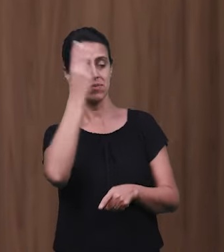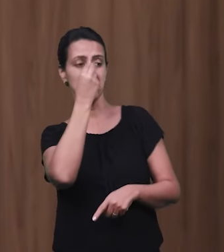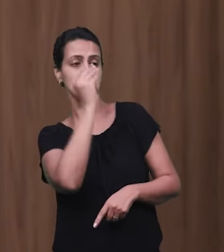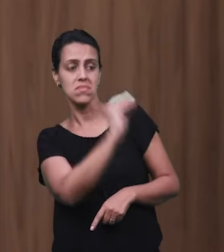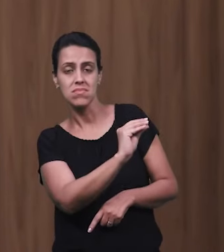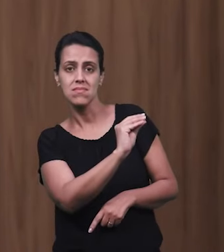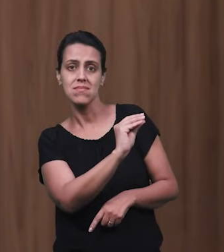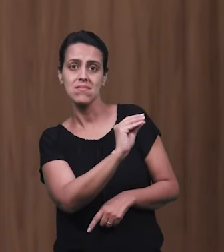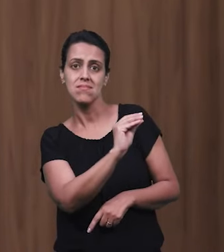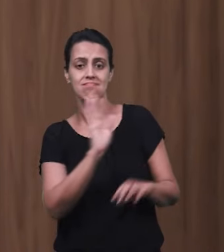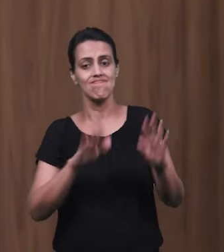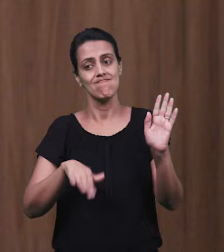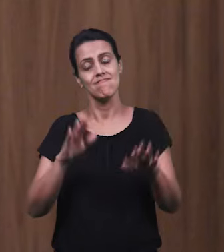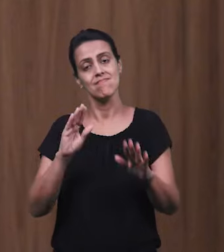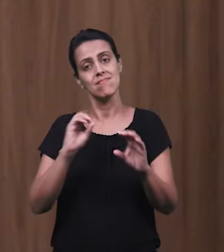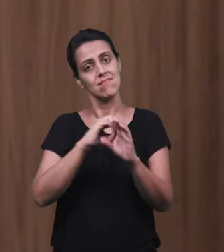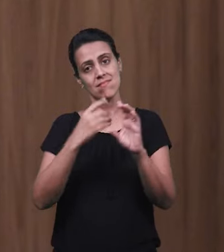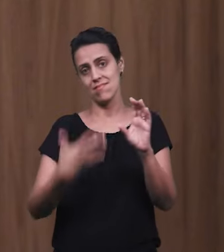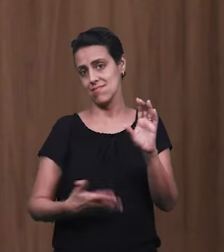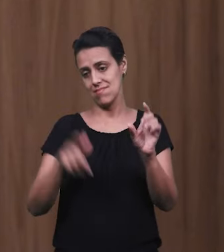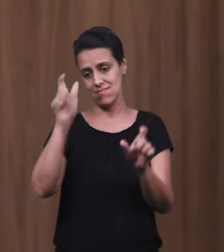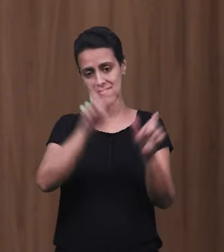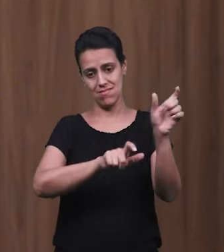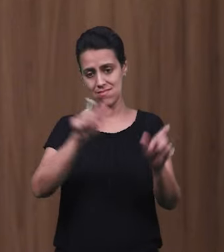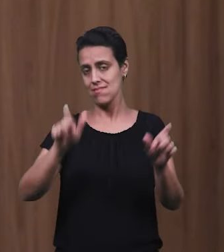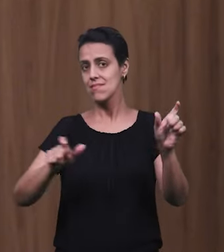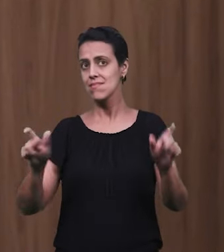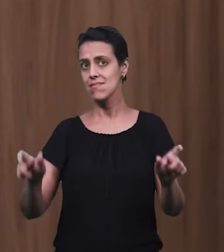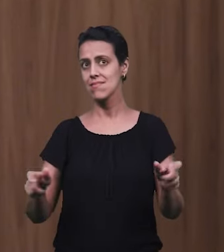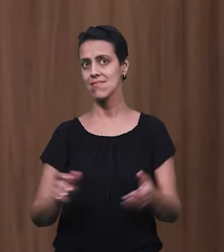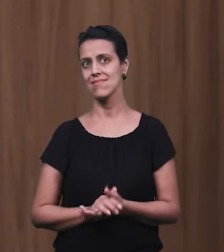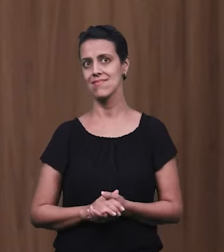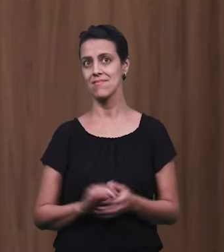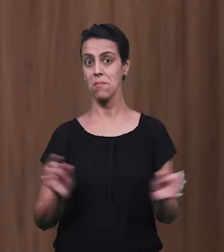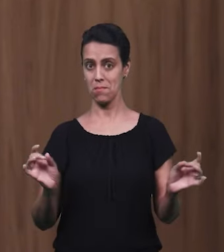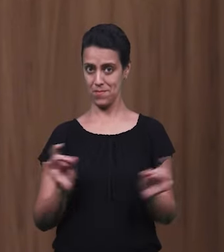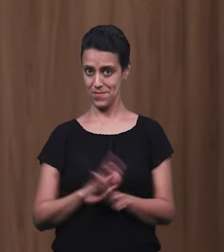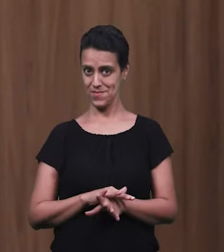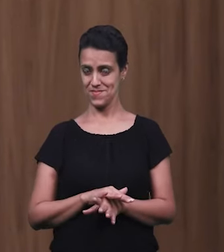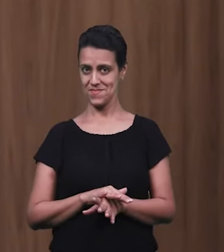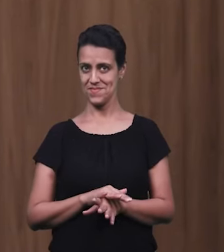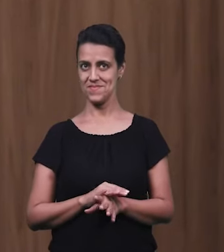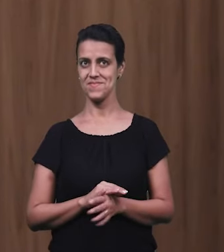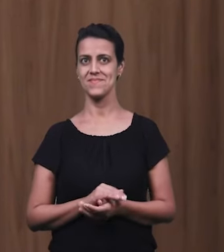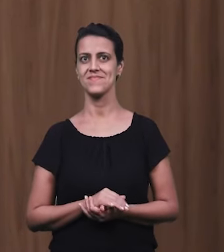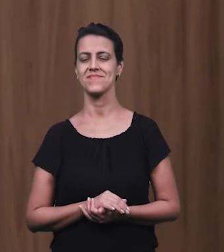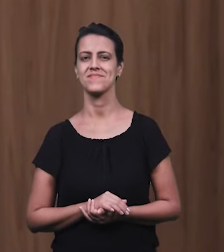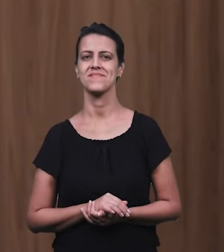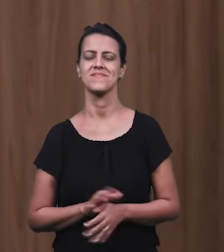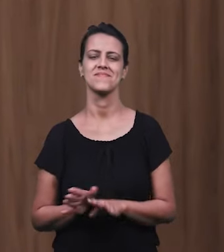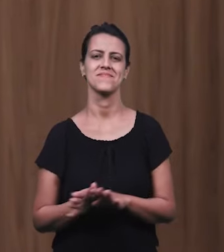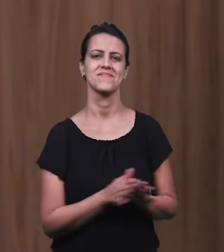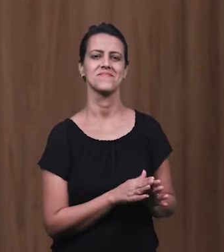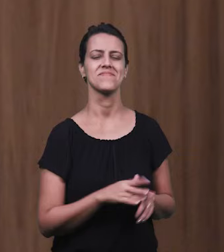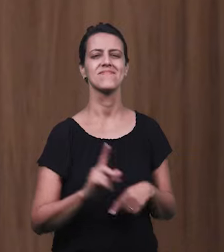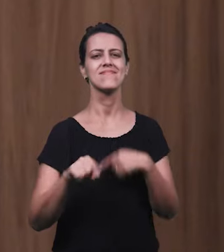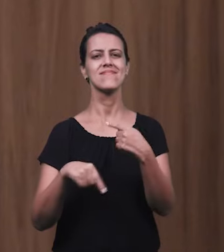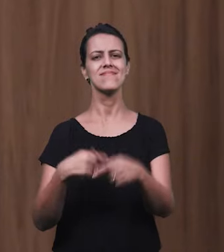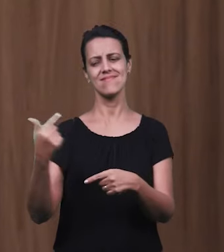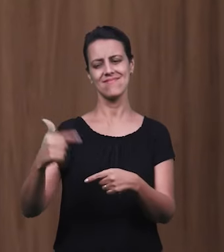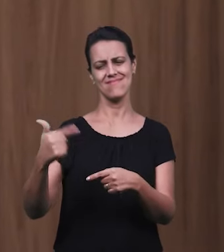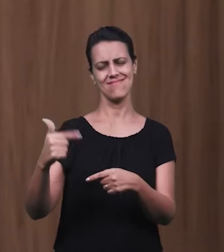caráter do homem, mas ele presente. Pronto para perdoar, pronto para abençoar. No segundo período da igreja,